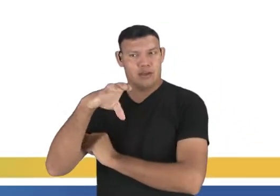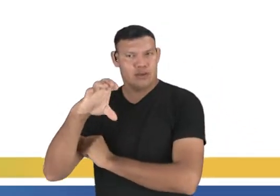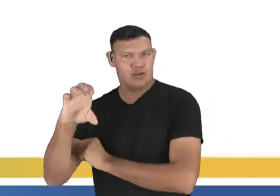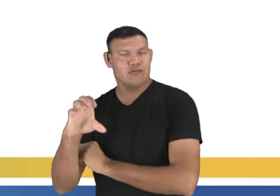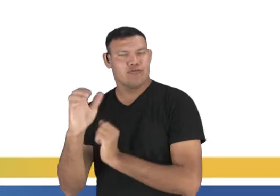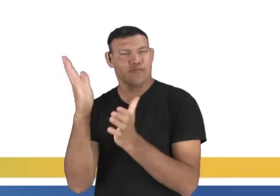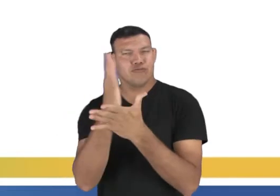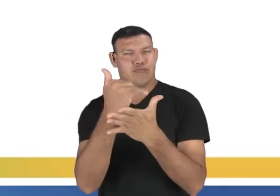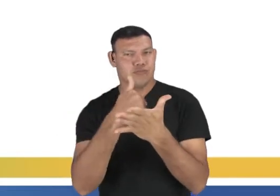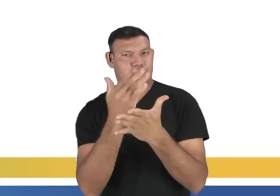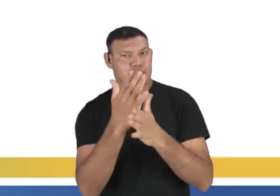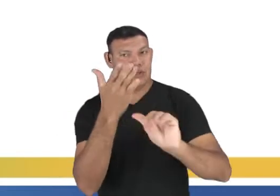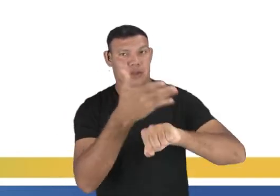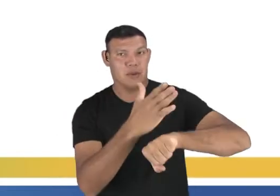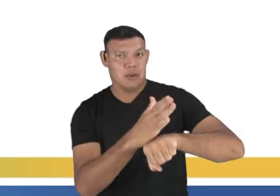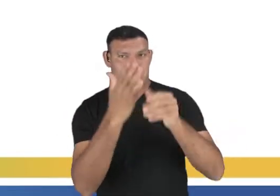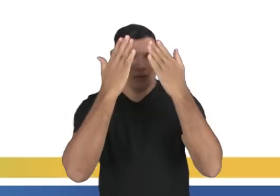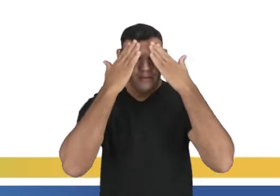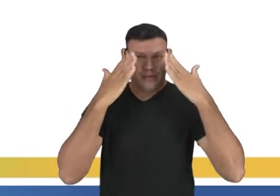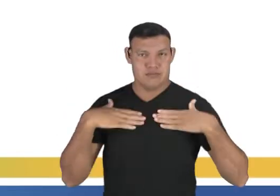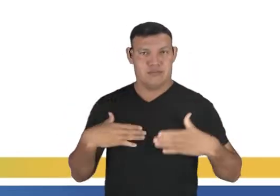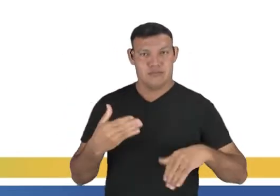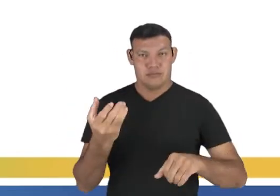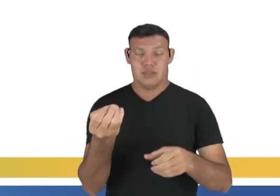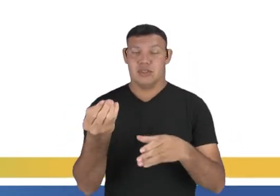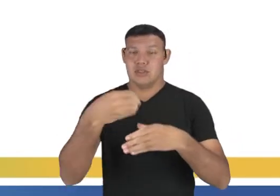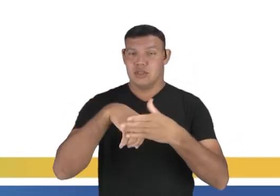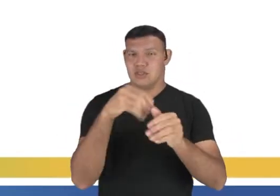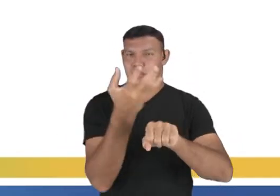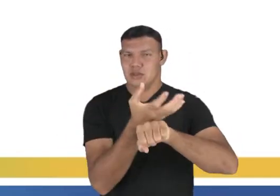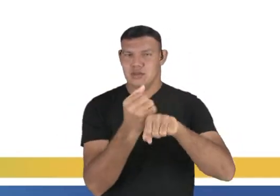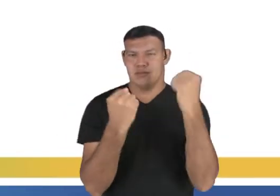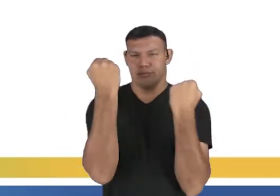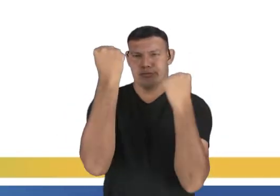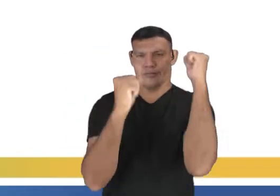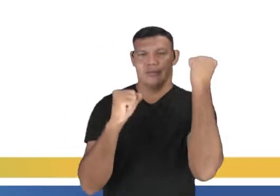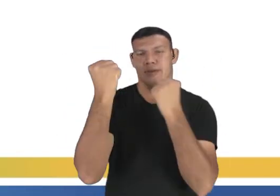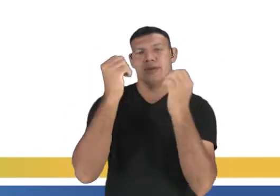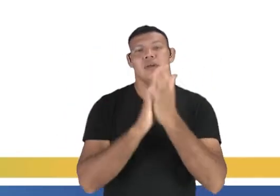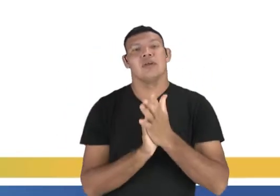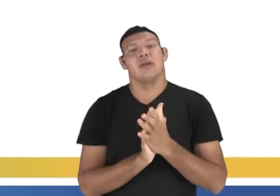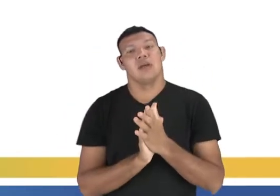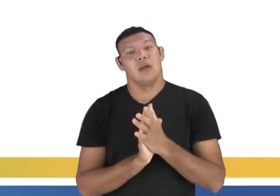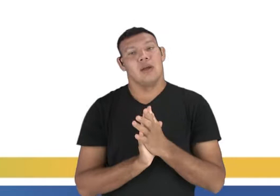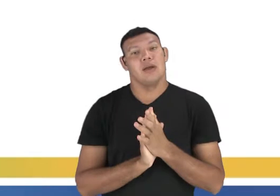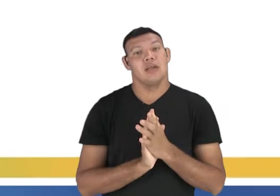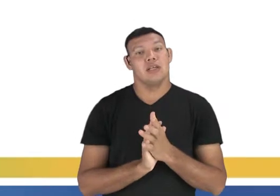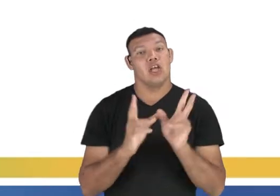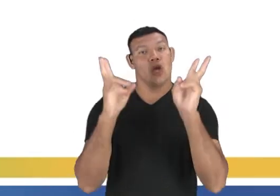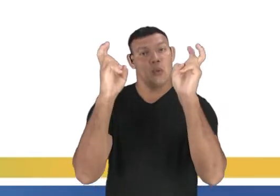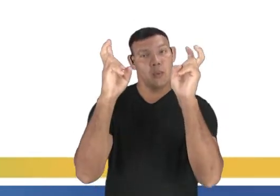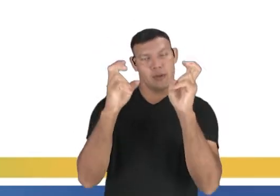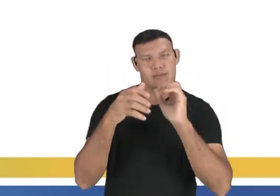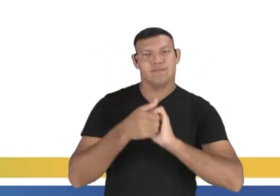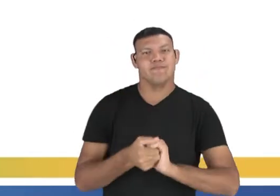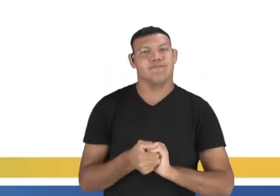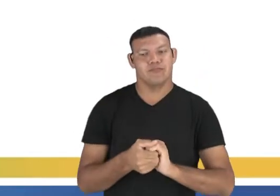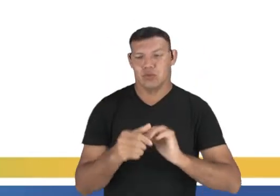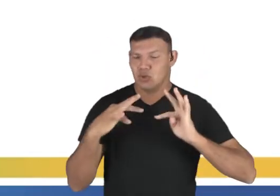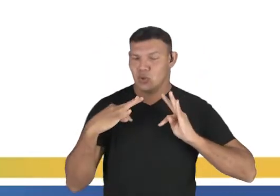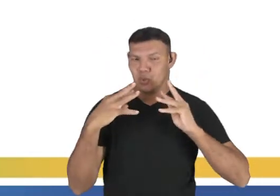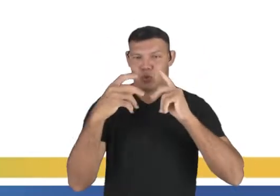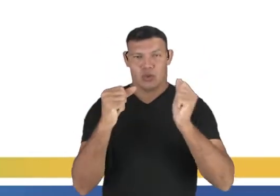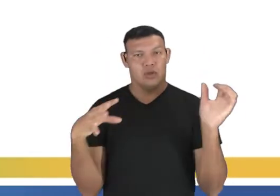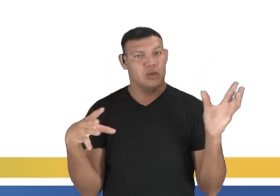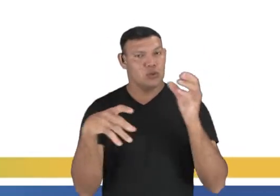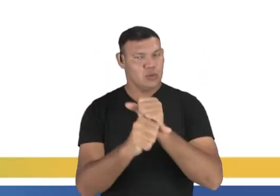as práticas corporais na educação física escolar por unidades temáticas. E nós temos, ao todo, essas